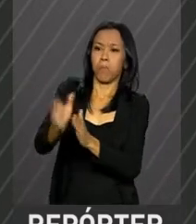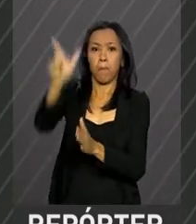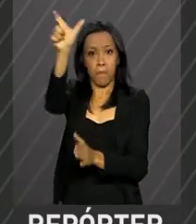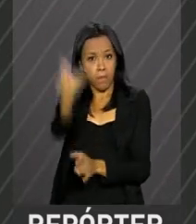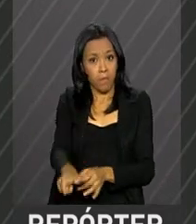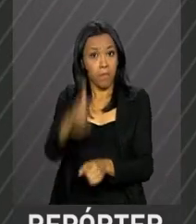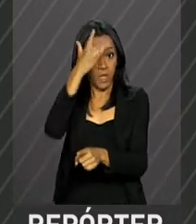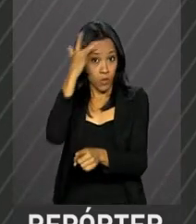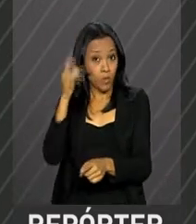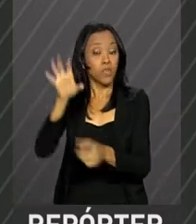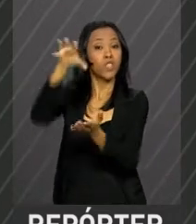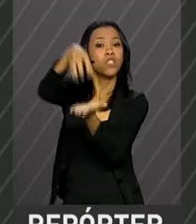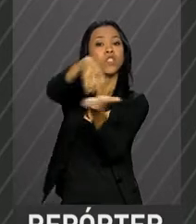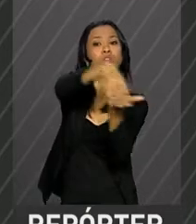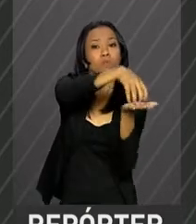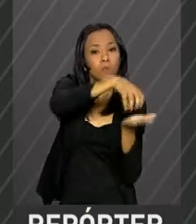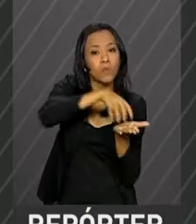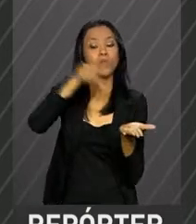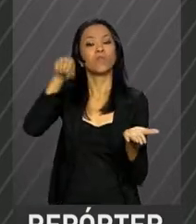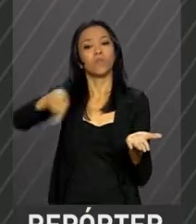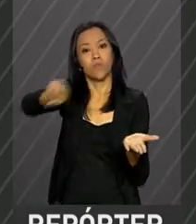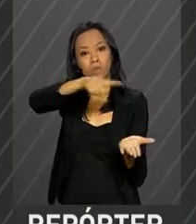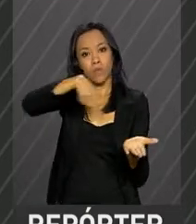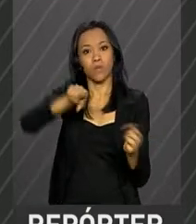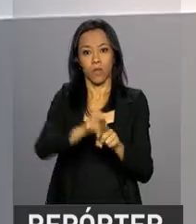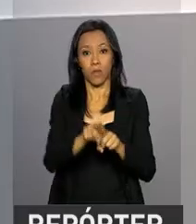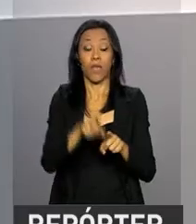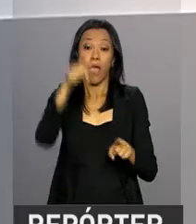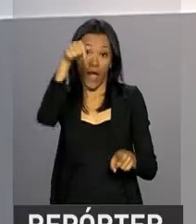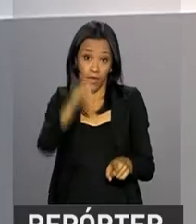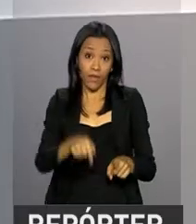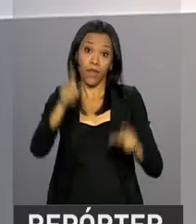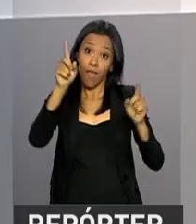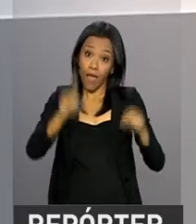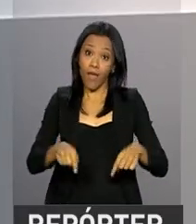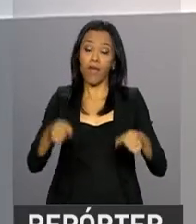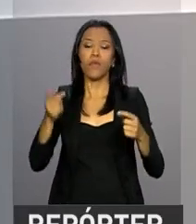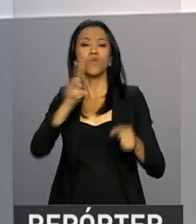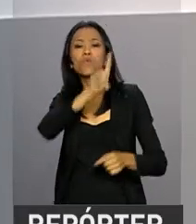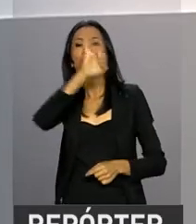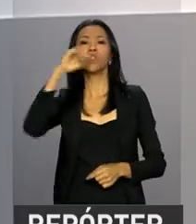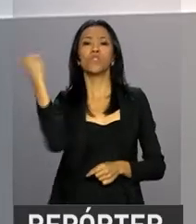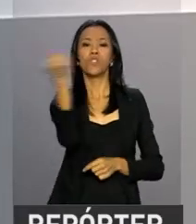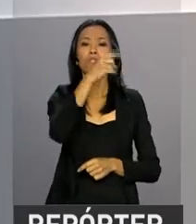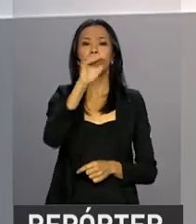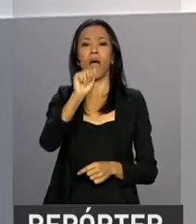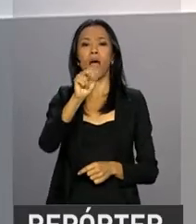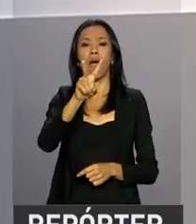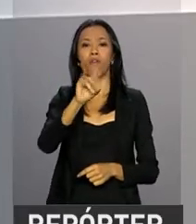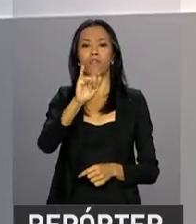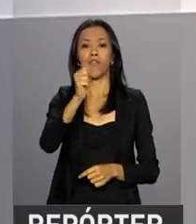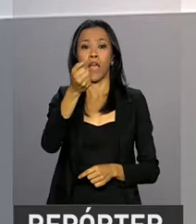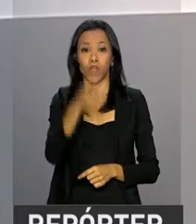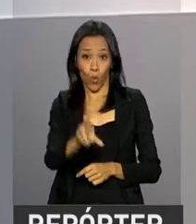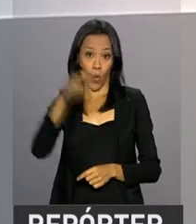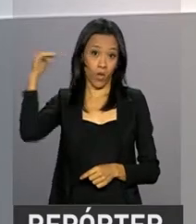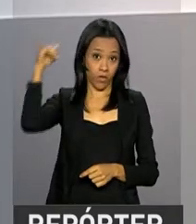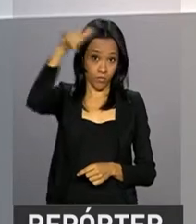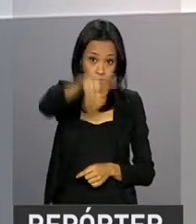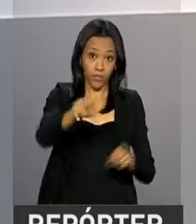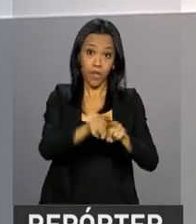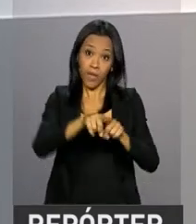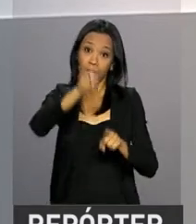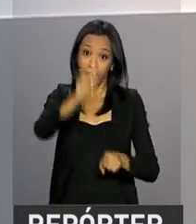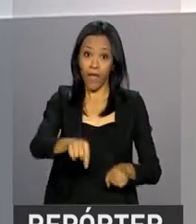civis e instituições a cerimônia na base aérea de brasília marca ainda o dia do aviador e da força aérea celebrados em